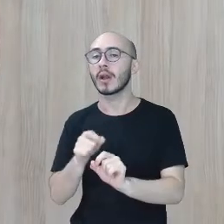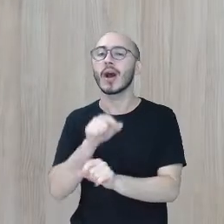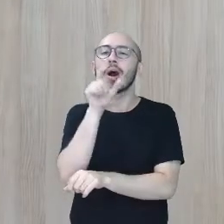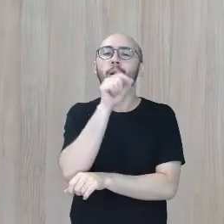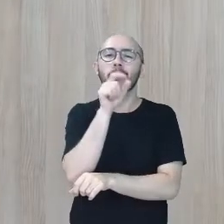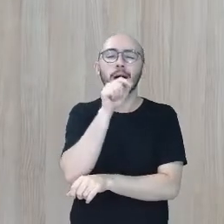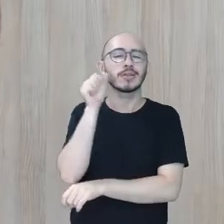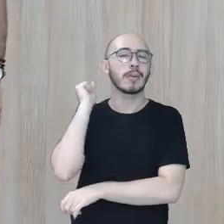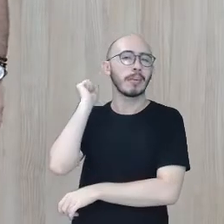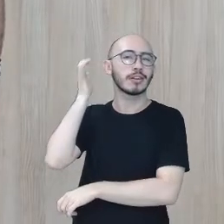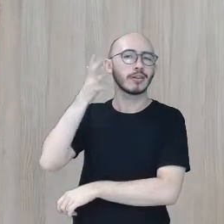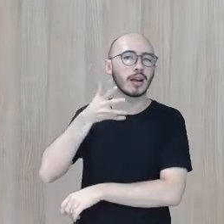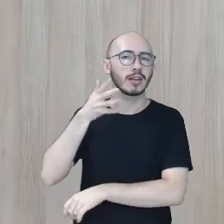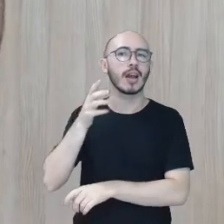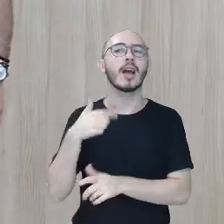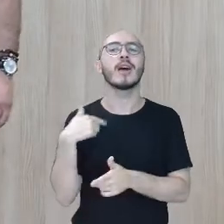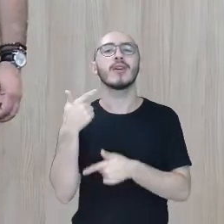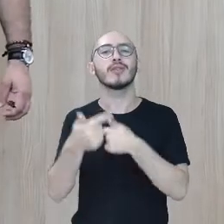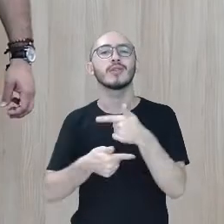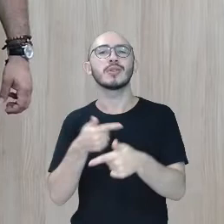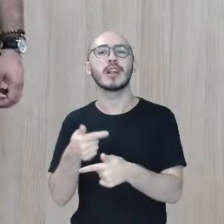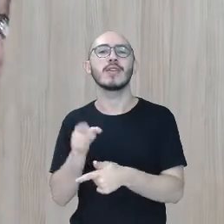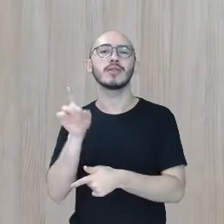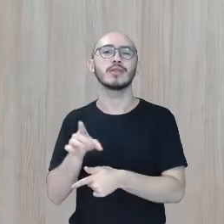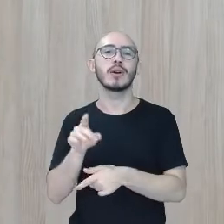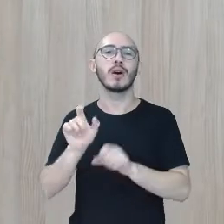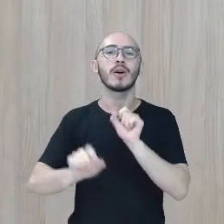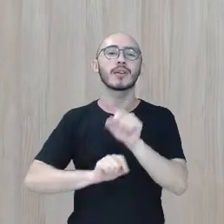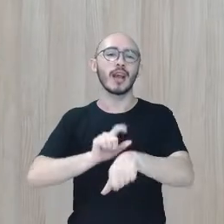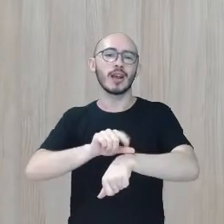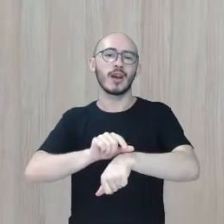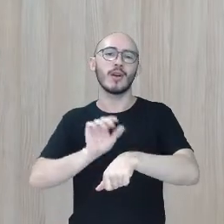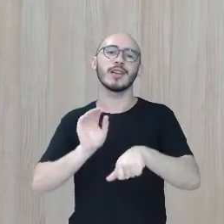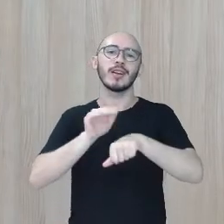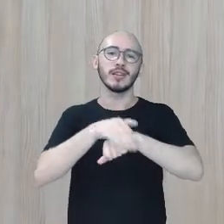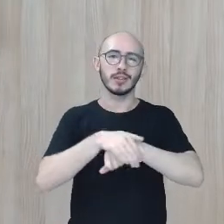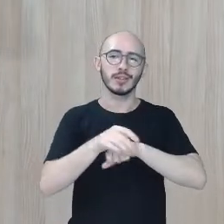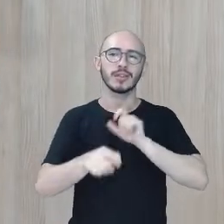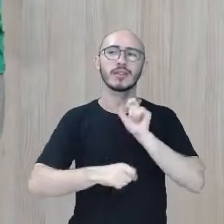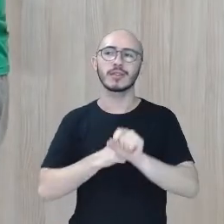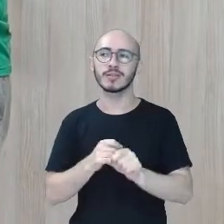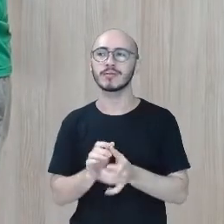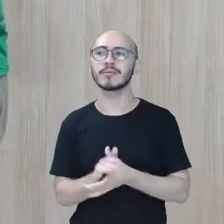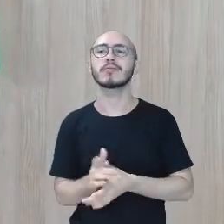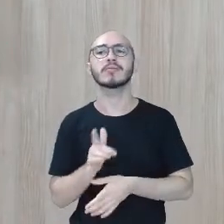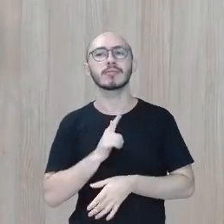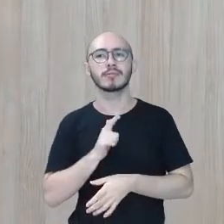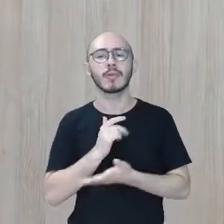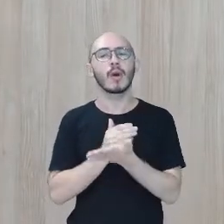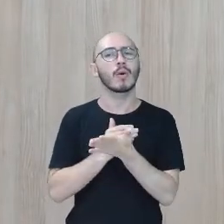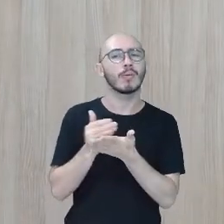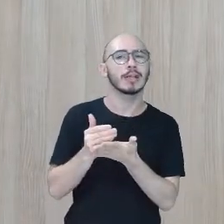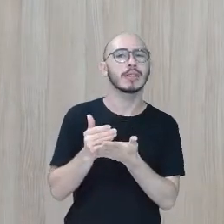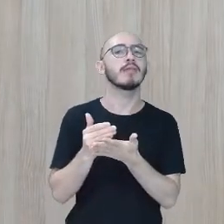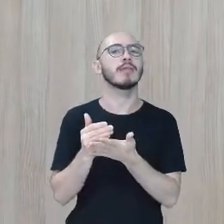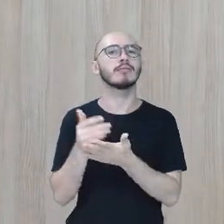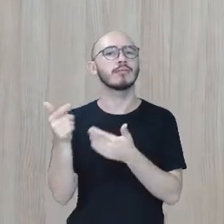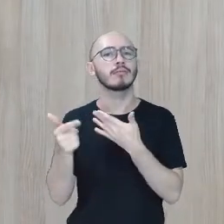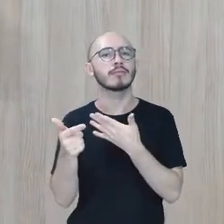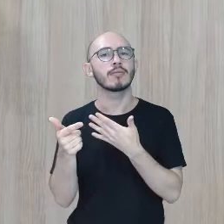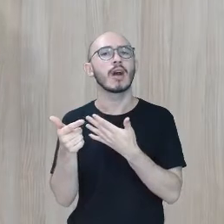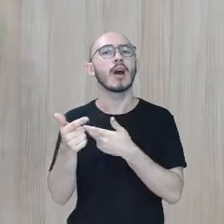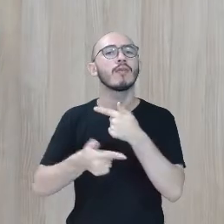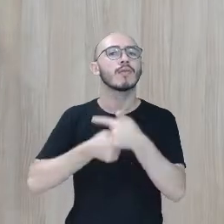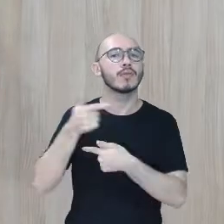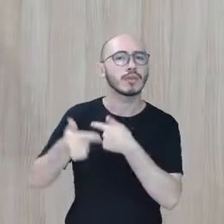época seu funcionamento restrito ao horário noturno. Então ele começava, né, o seu funcionamento já à